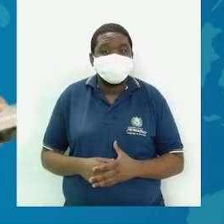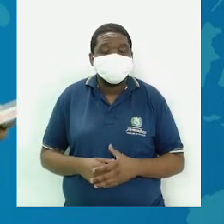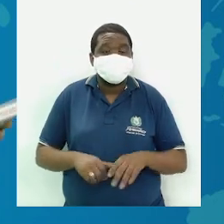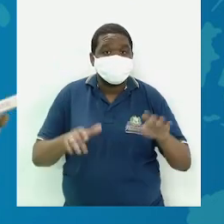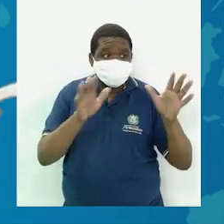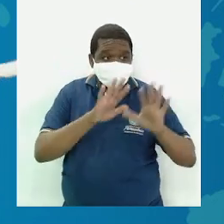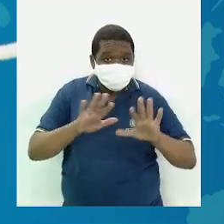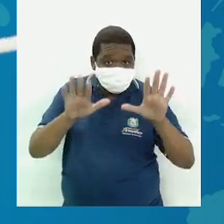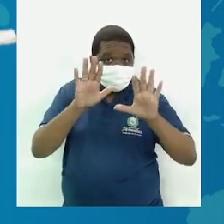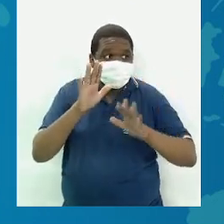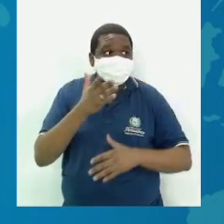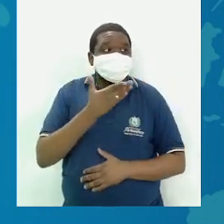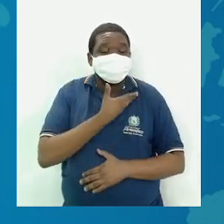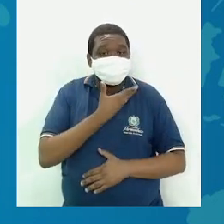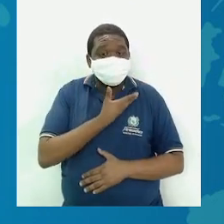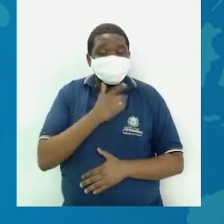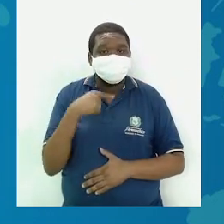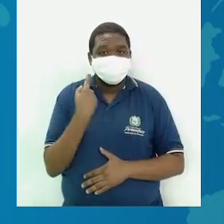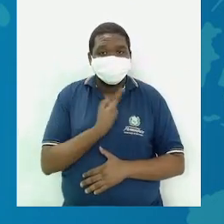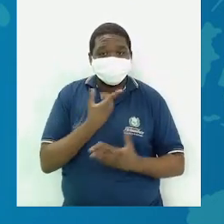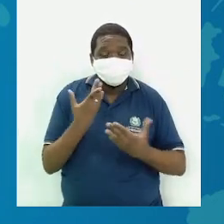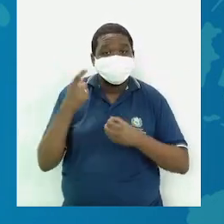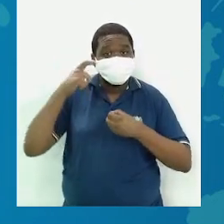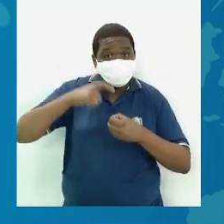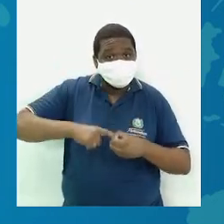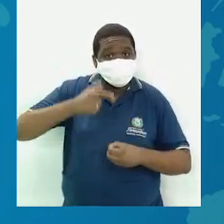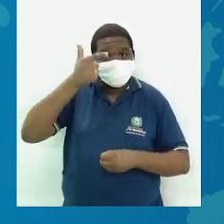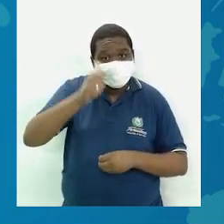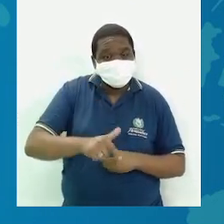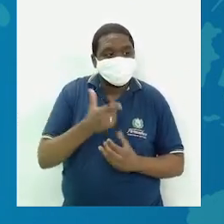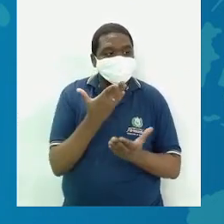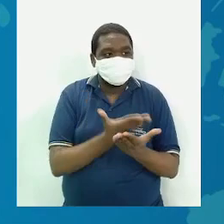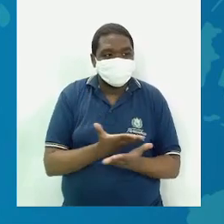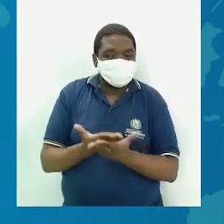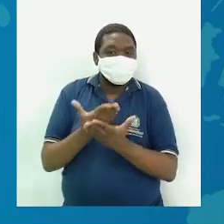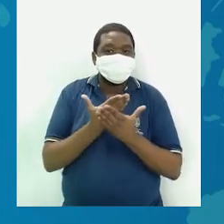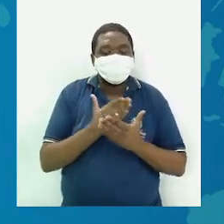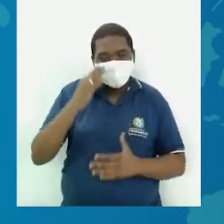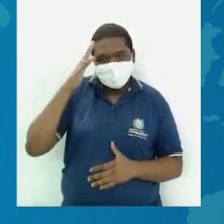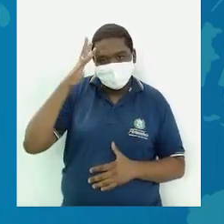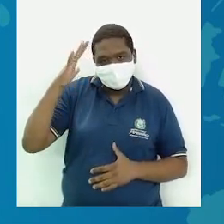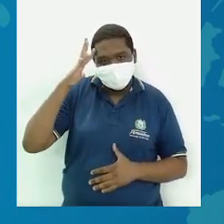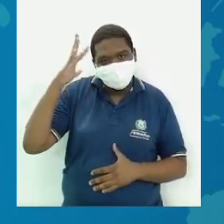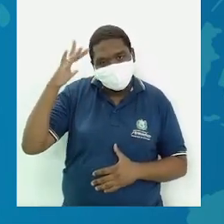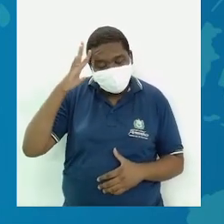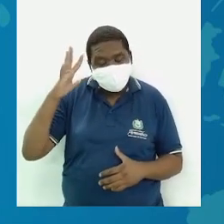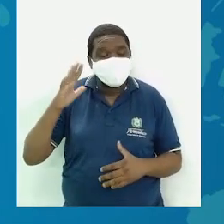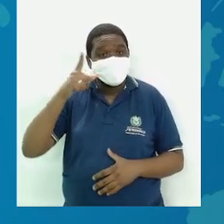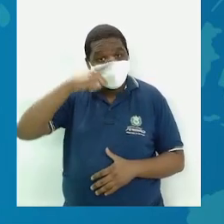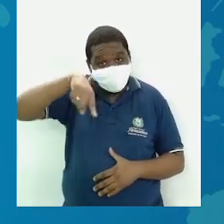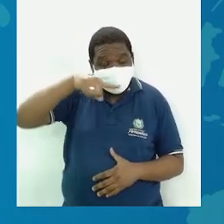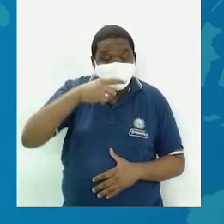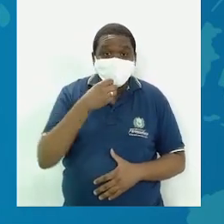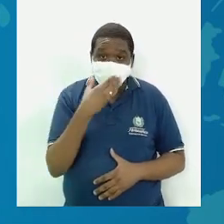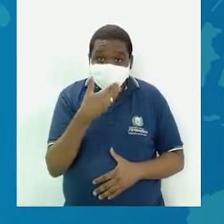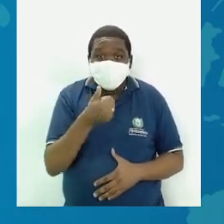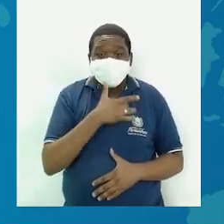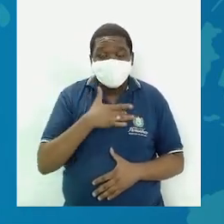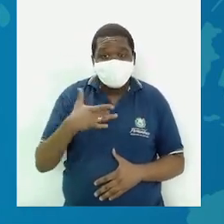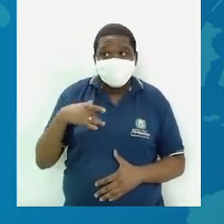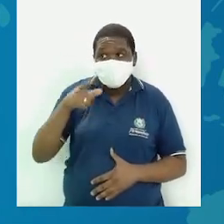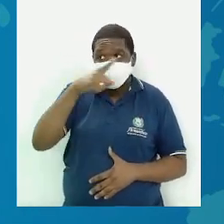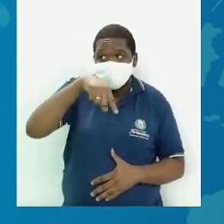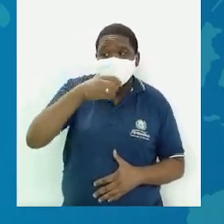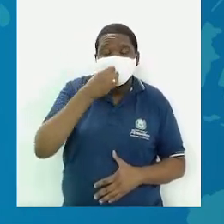Muito bem, meus amigos, estamos de volta para mais uma aula de filosofia. Vocês estão bem? Sejam